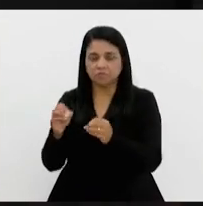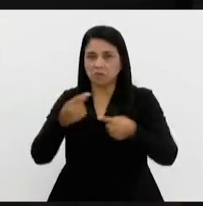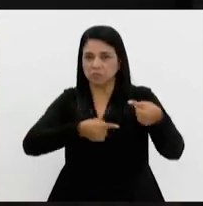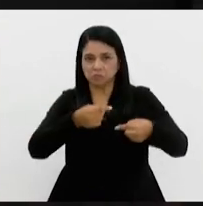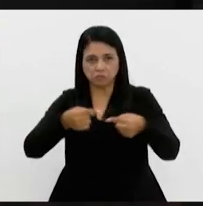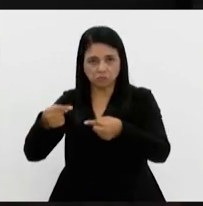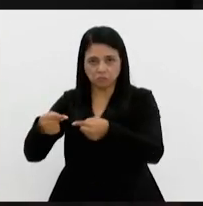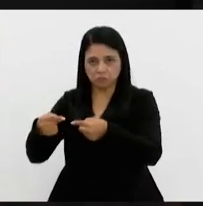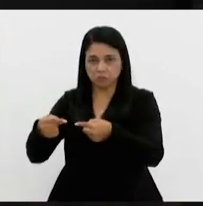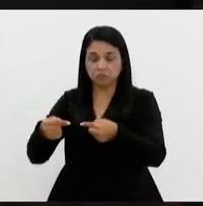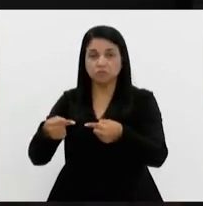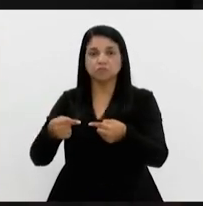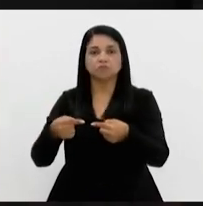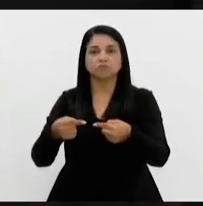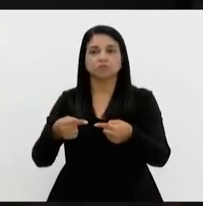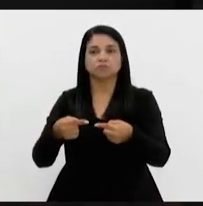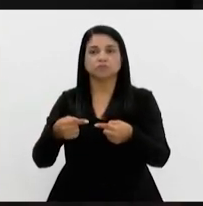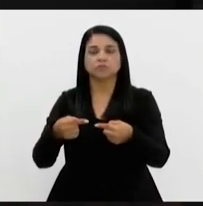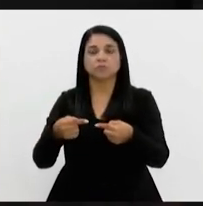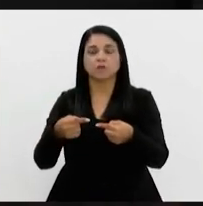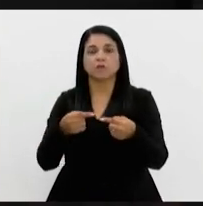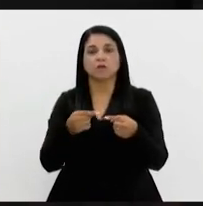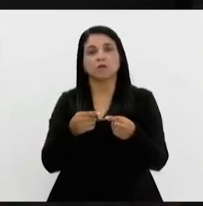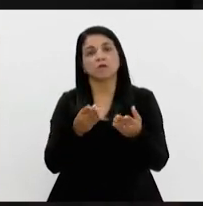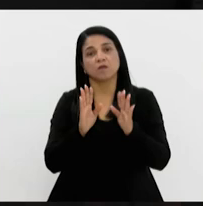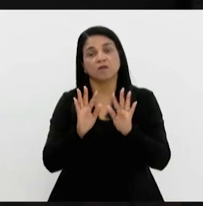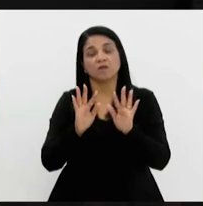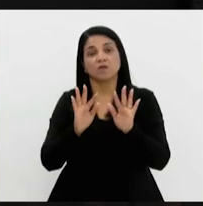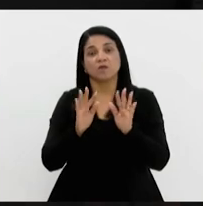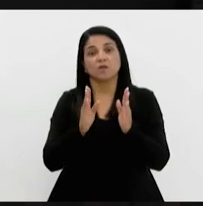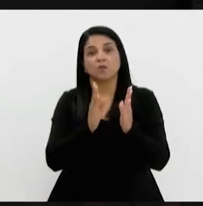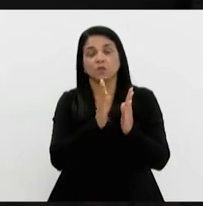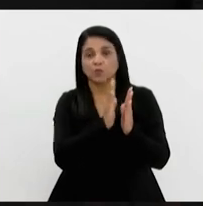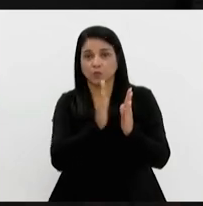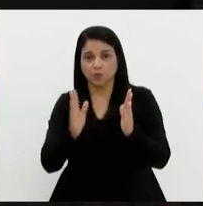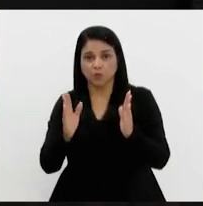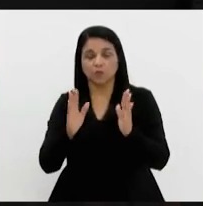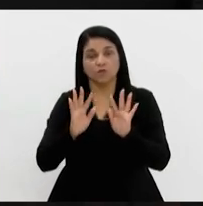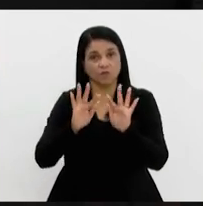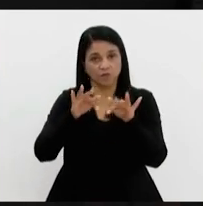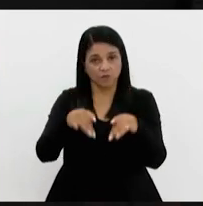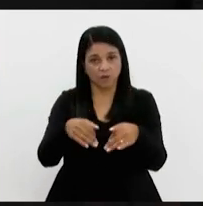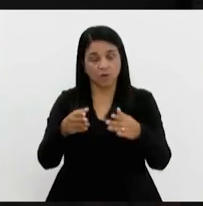dia, passa-se ao expediente final. Antes, porém, há sobre a mesa